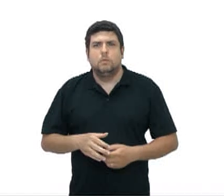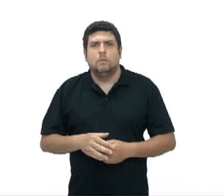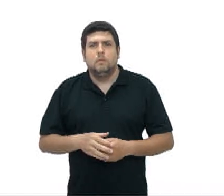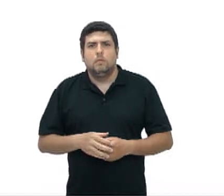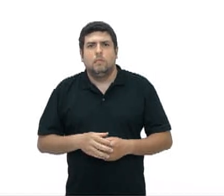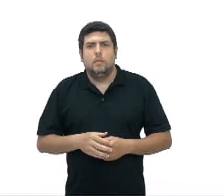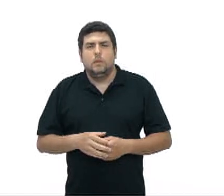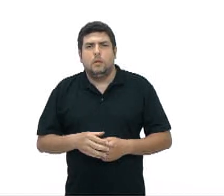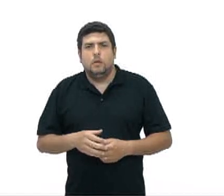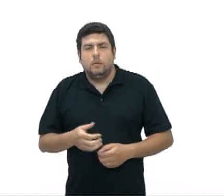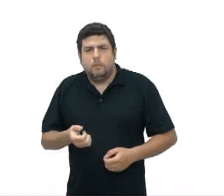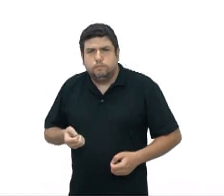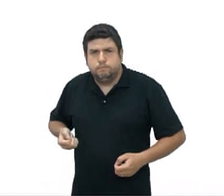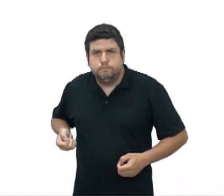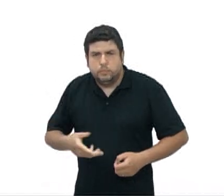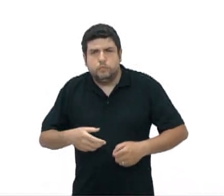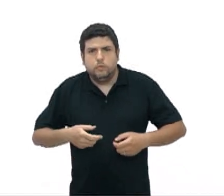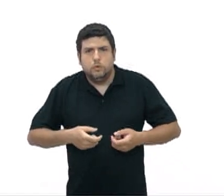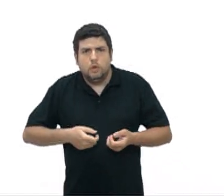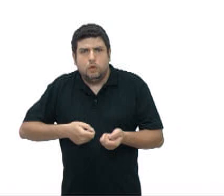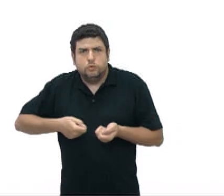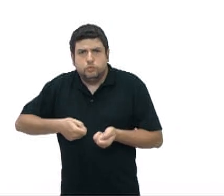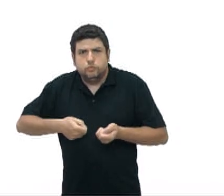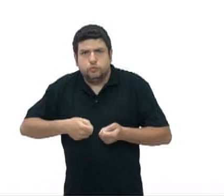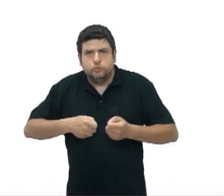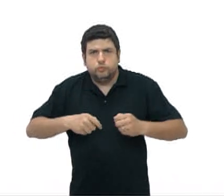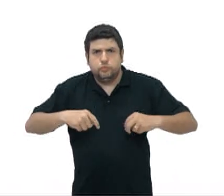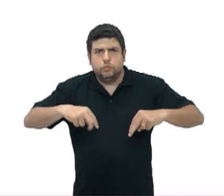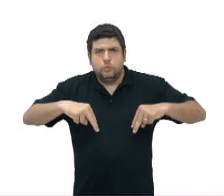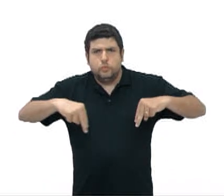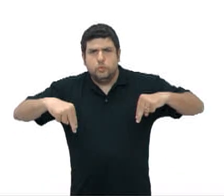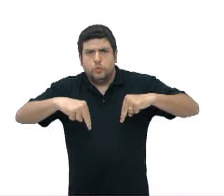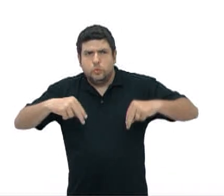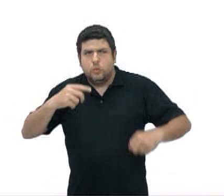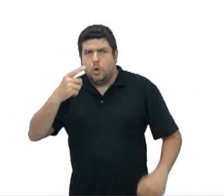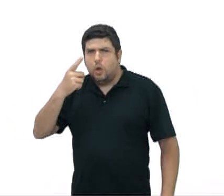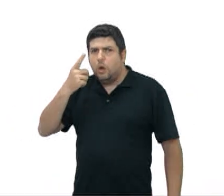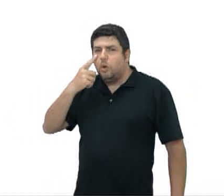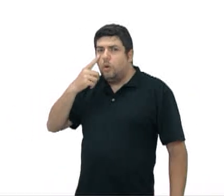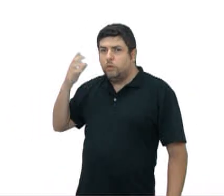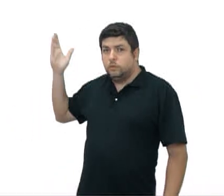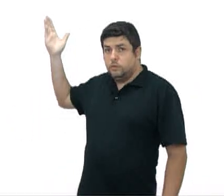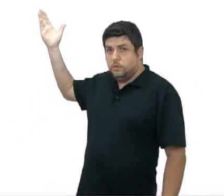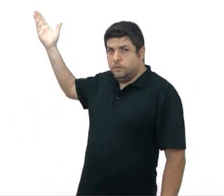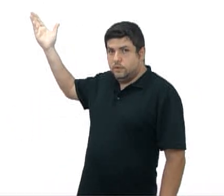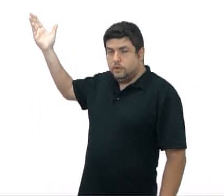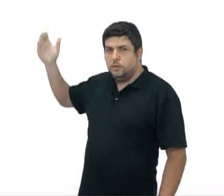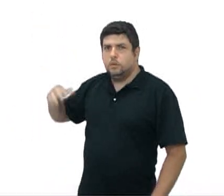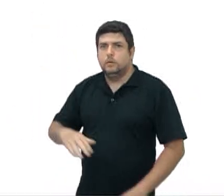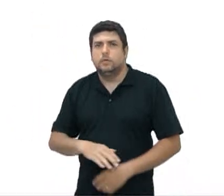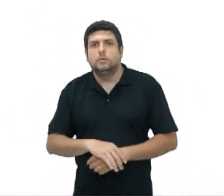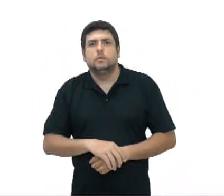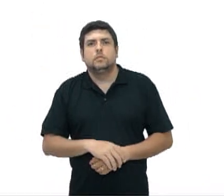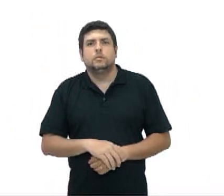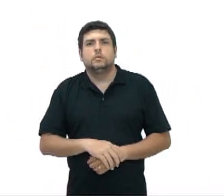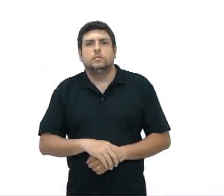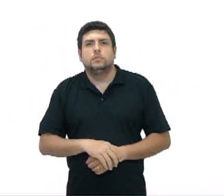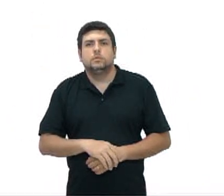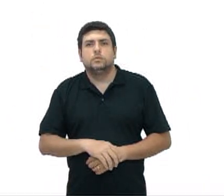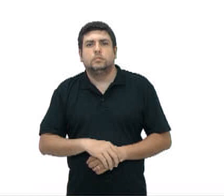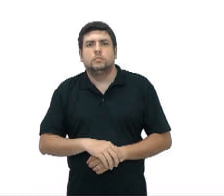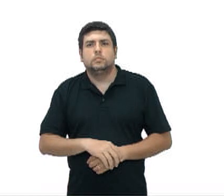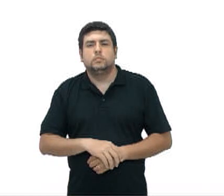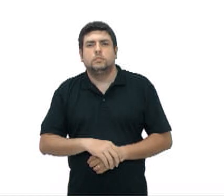Depois de lançadas, varredores esfregam o gelo para que este fique liso, para que a pedra atinja o alvo. Aí vem a pergunta: